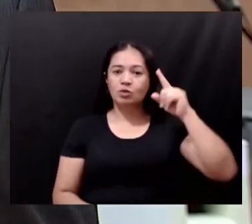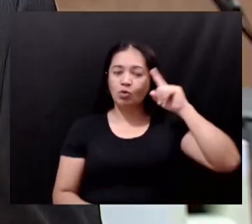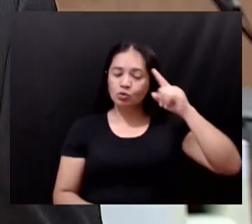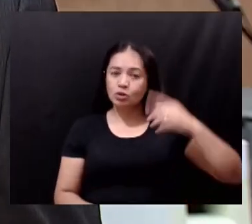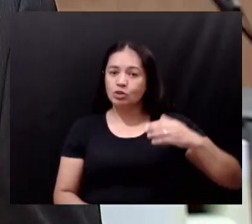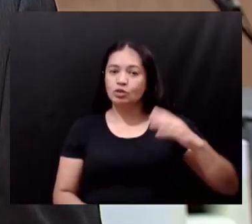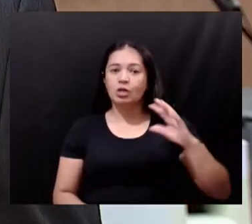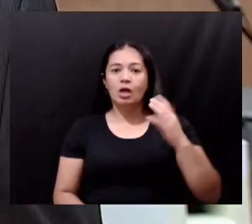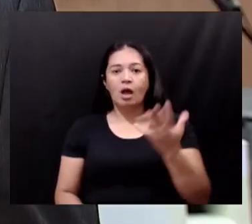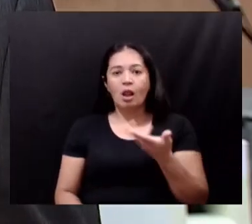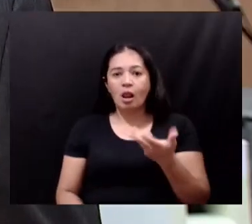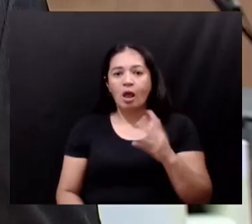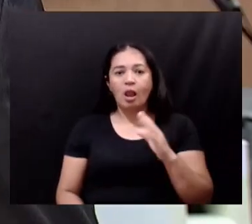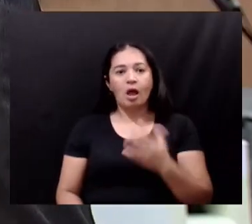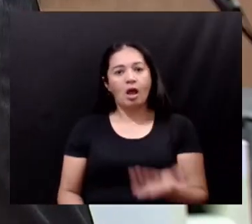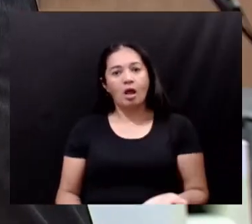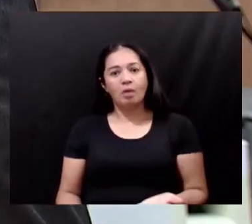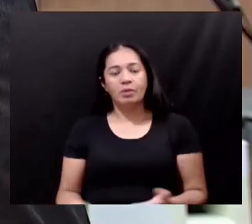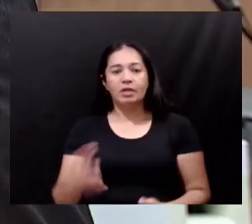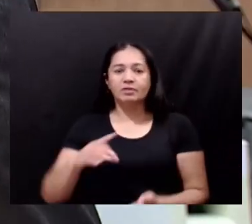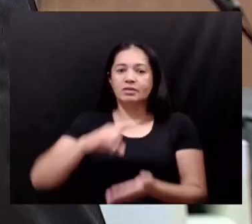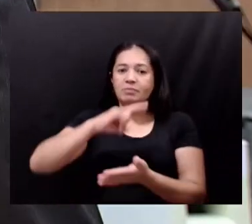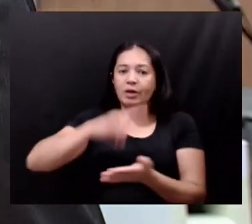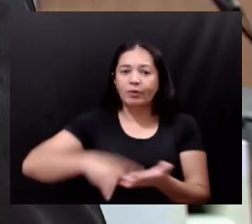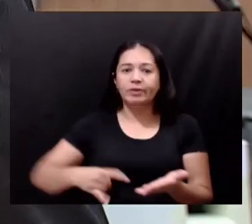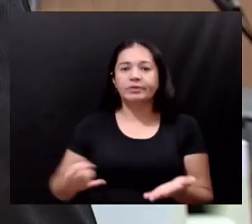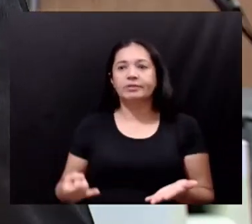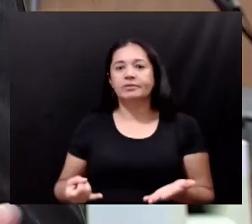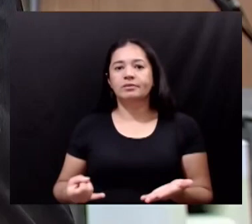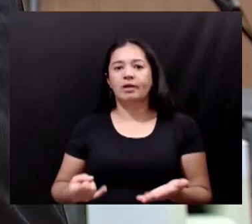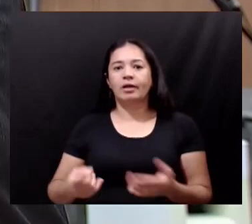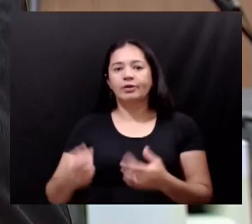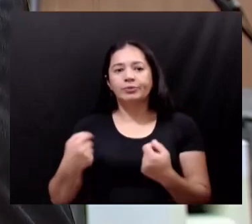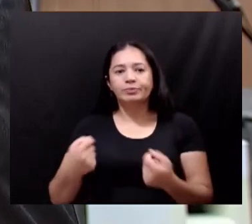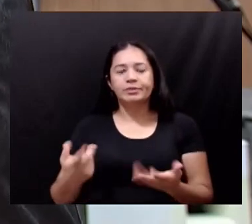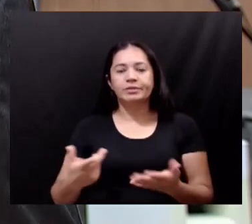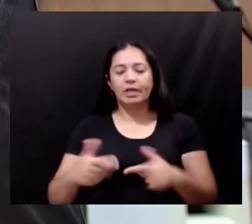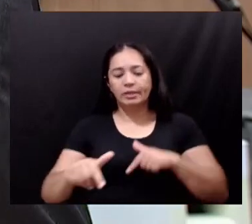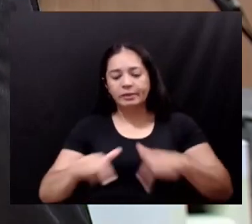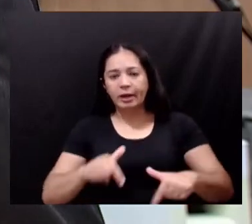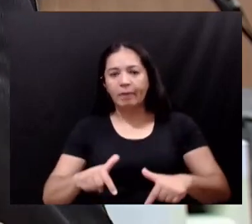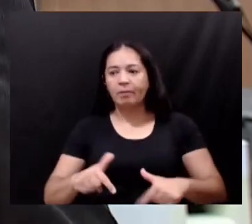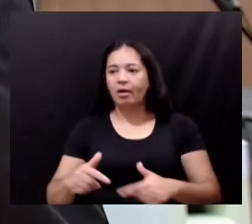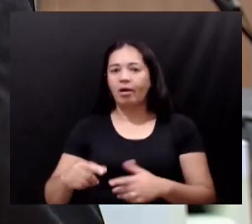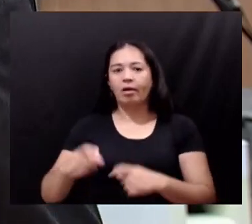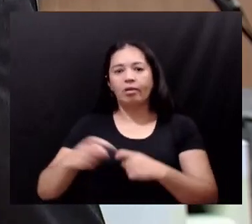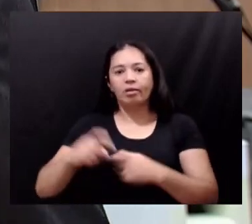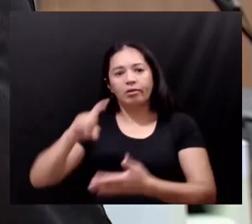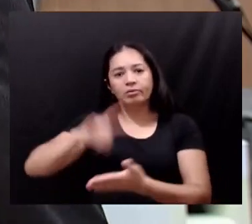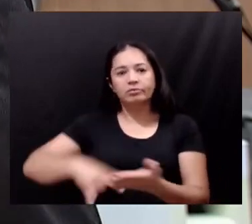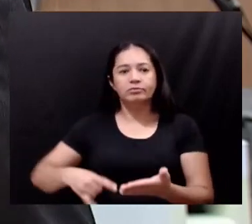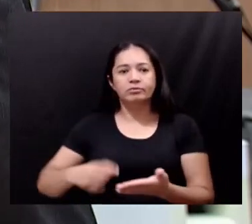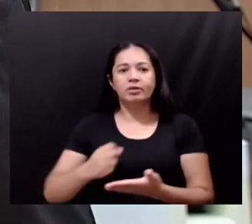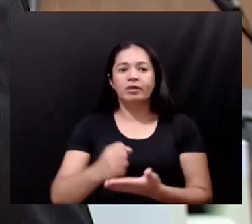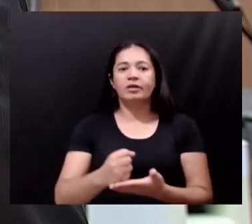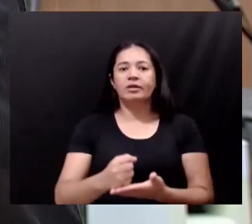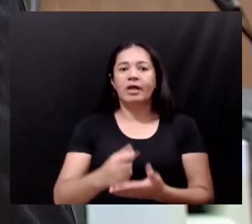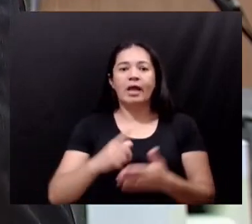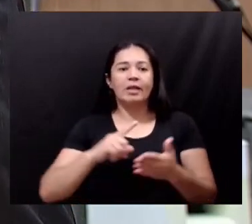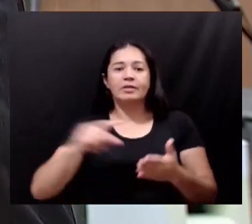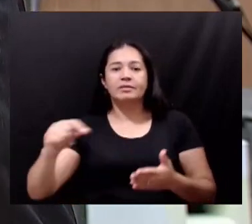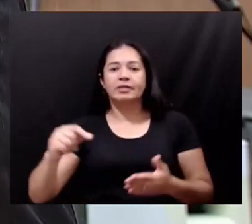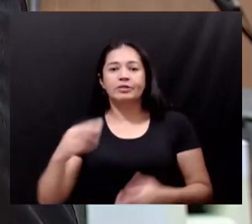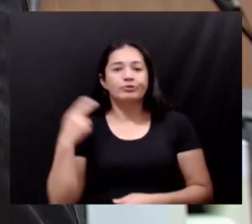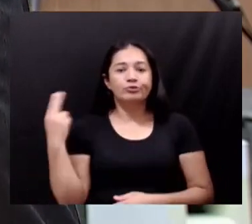até o médico, né, o centro de saúde, a pessoa trabalha, pega um atestado ali no centro de saúde, daí ela sai e não consegue pegar o remédio